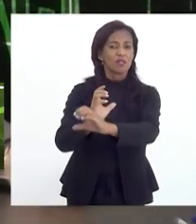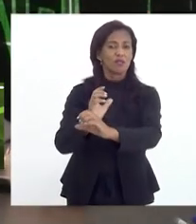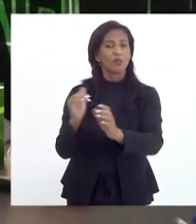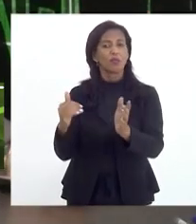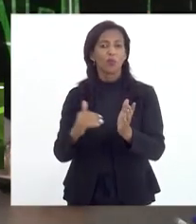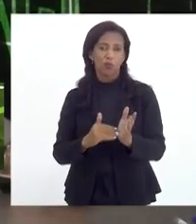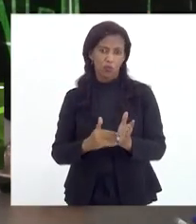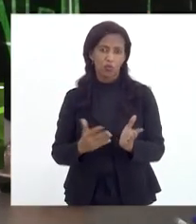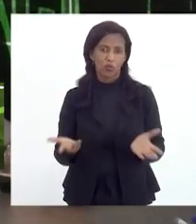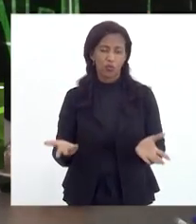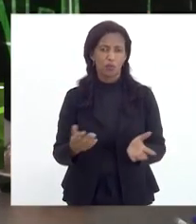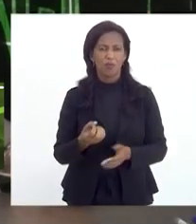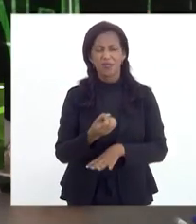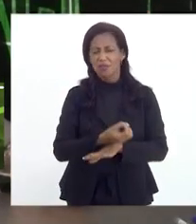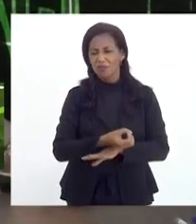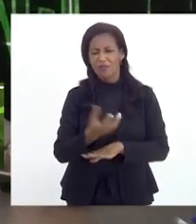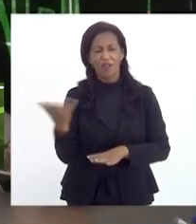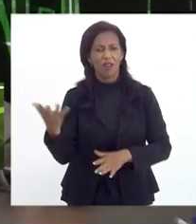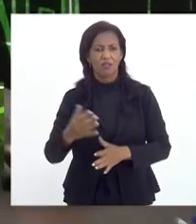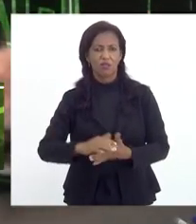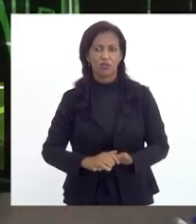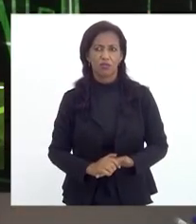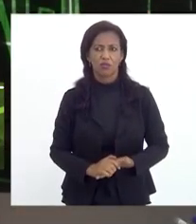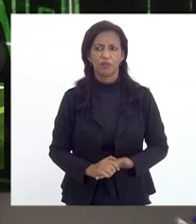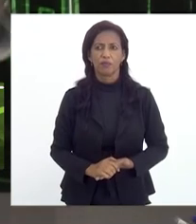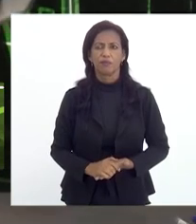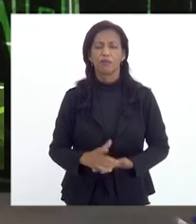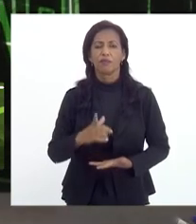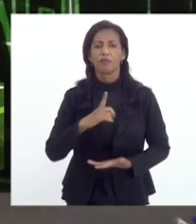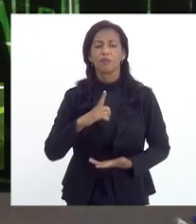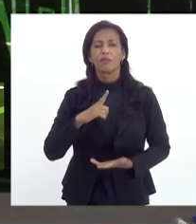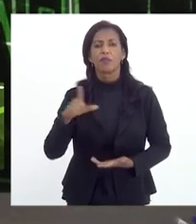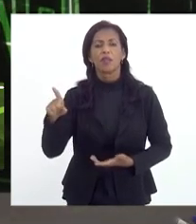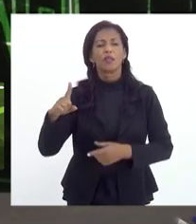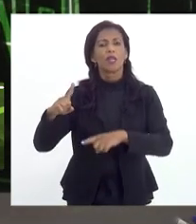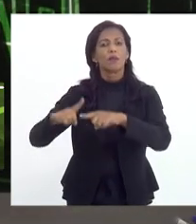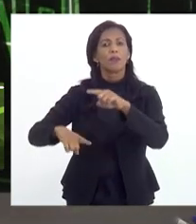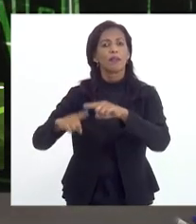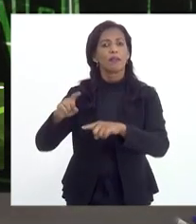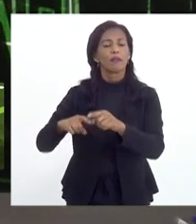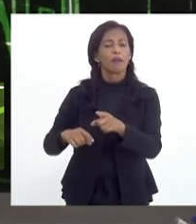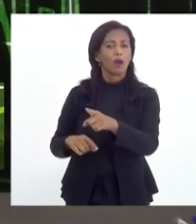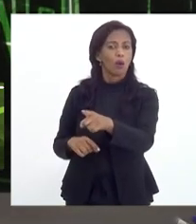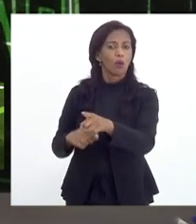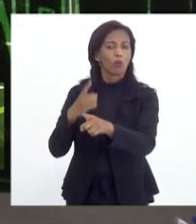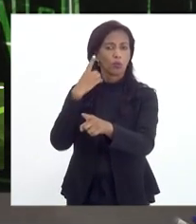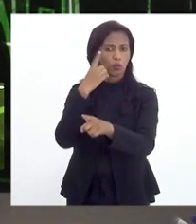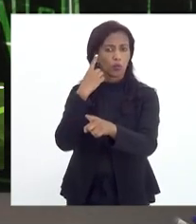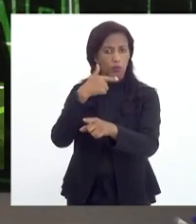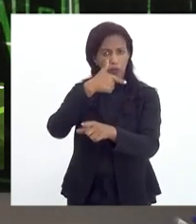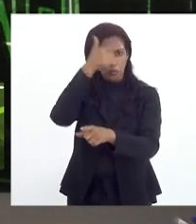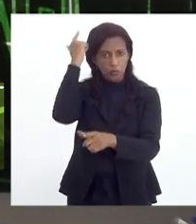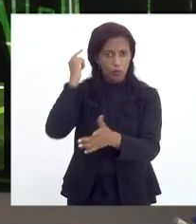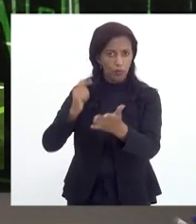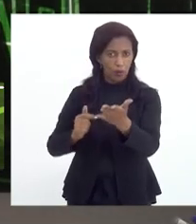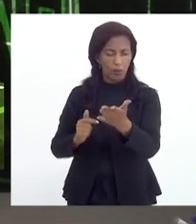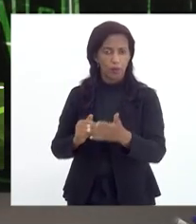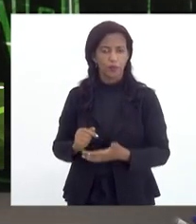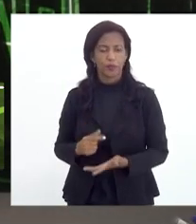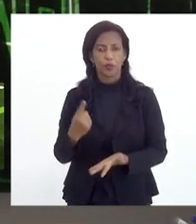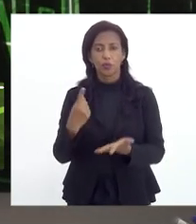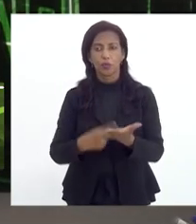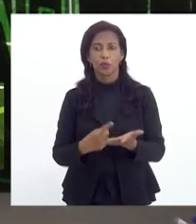polícia civil Mas são vários Mas tem Nesse material Que o deputado Luiz Paulo Se